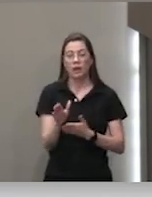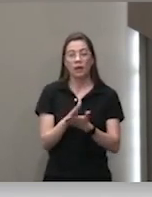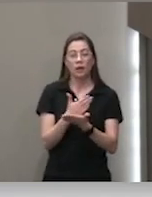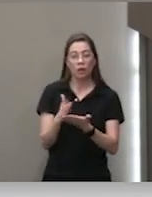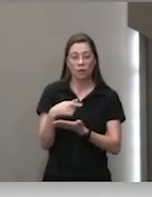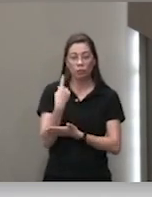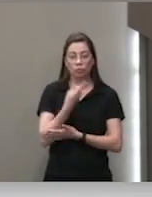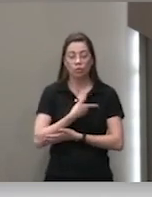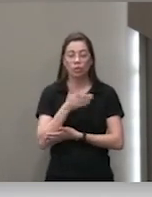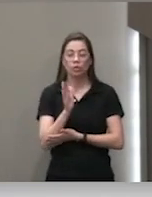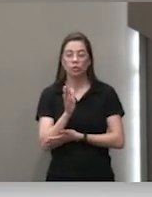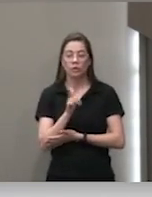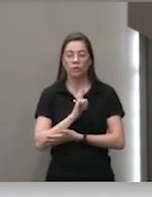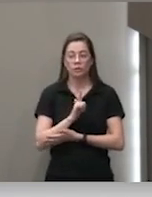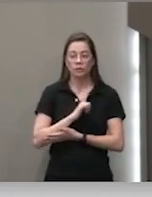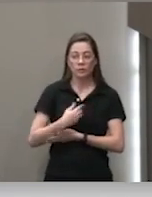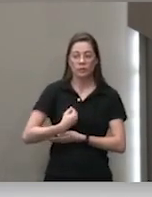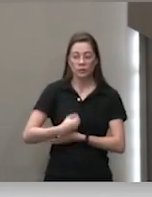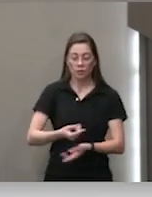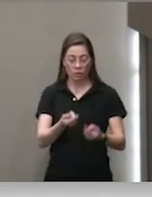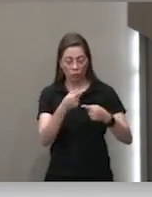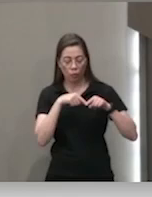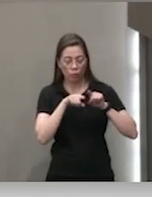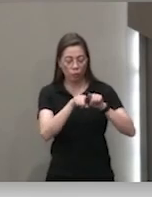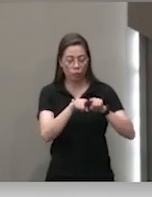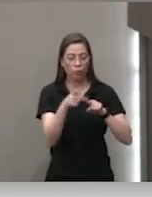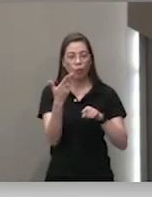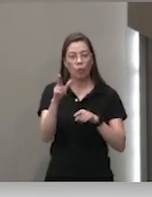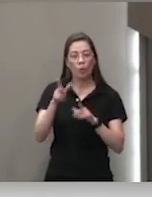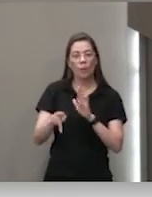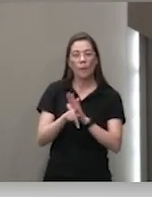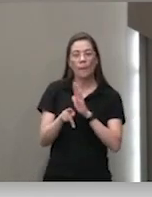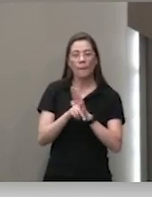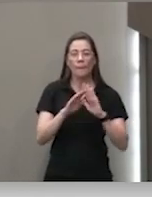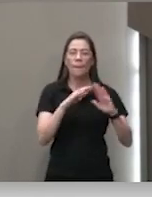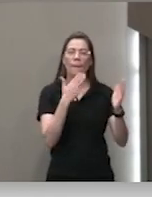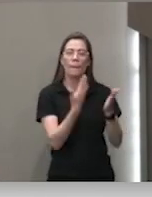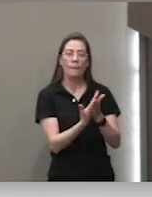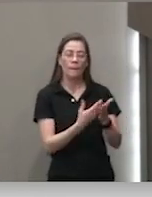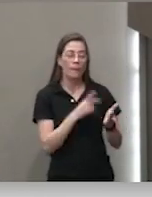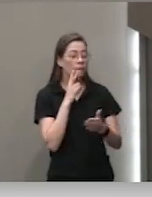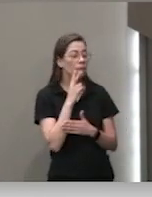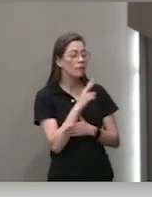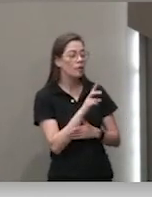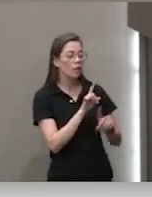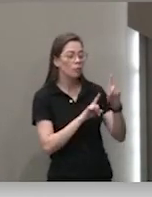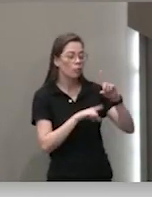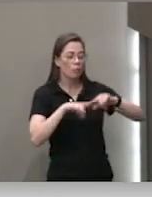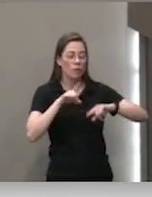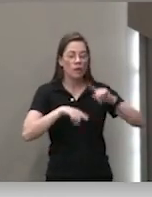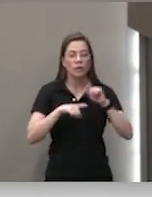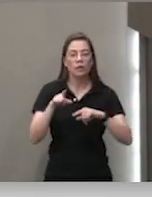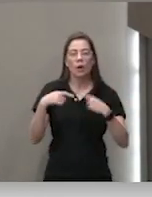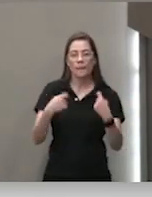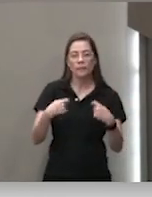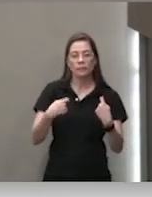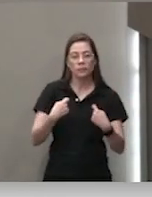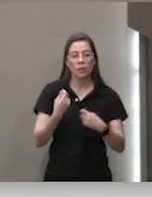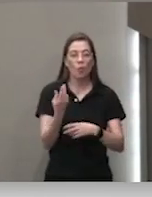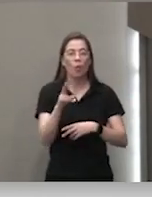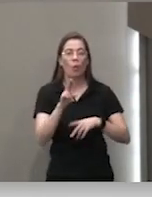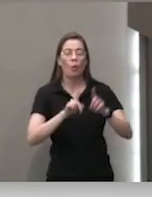vezes a gente tirava, ou com parcerias, ou do próprio bolso, ia lá na escola para ver algum material que precisava,